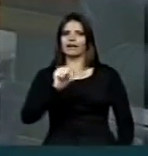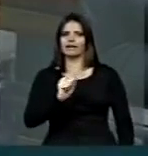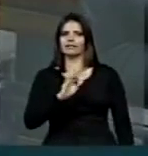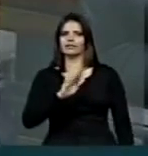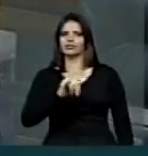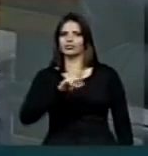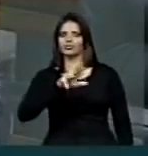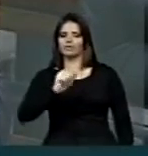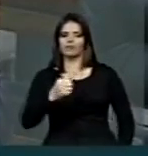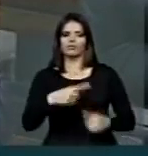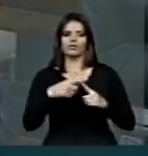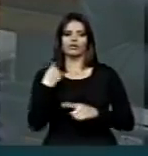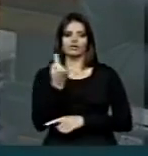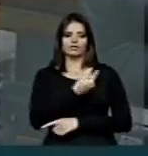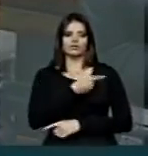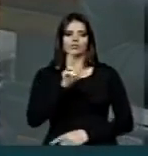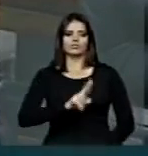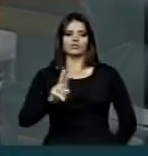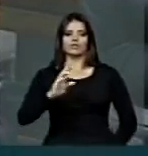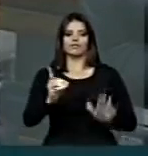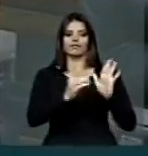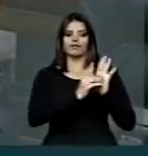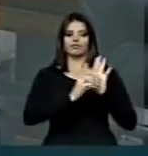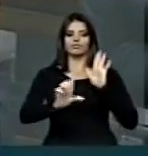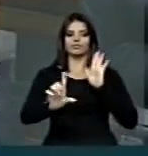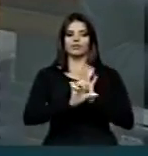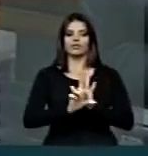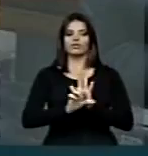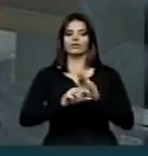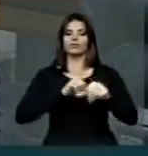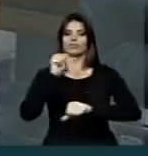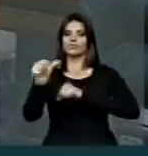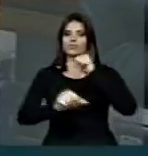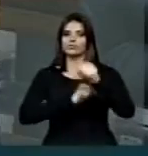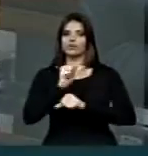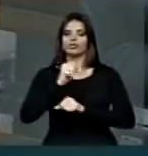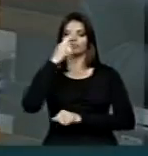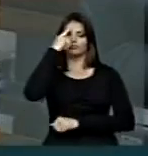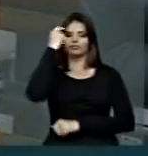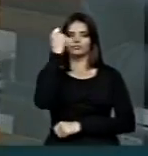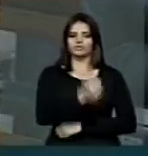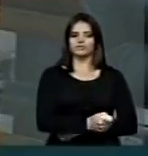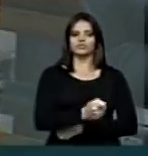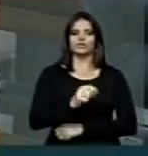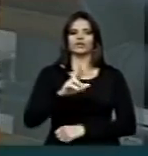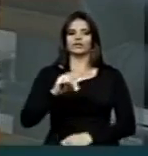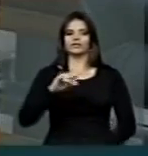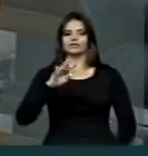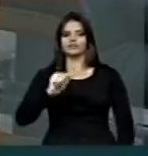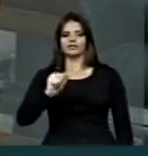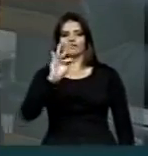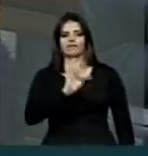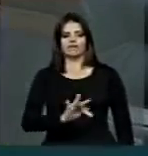vamos aplicar esse decreto legislativo e mudar essa determinação da Receita Federal Muito obrigado